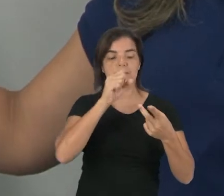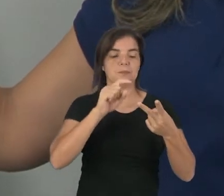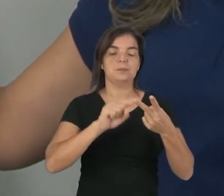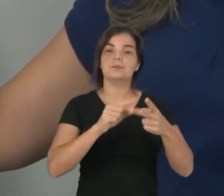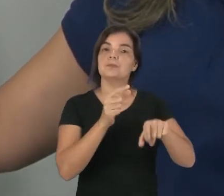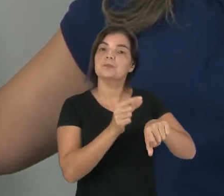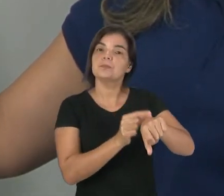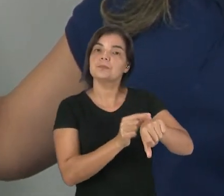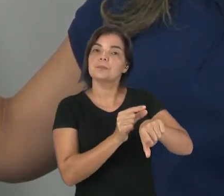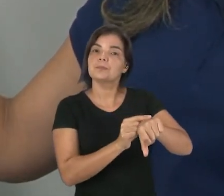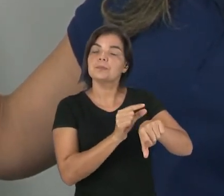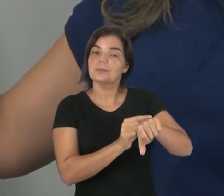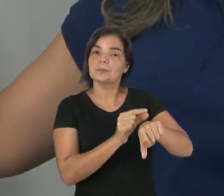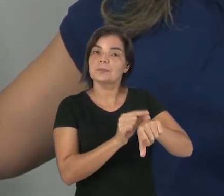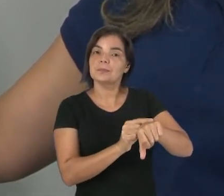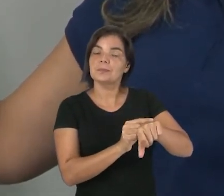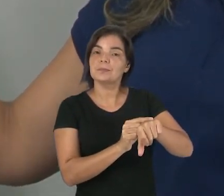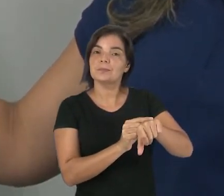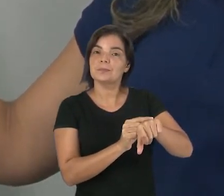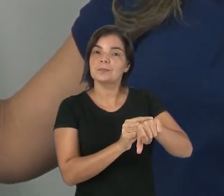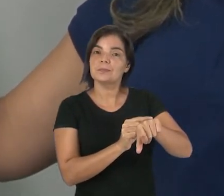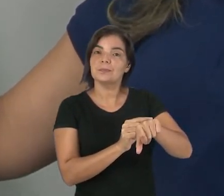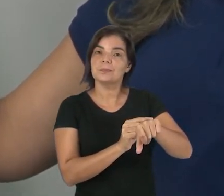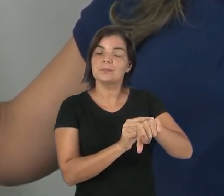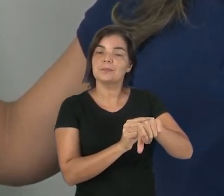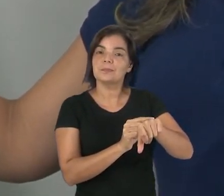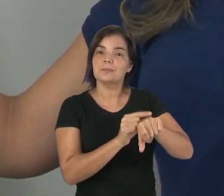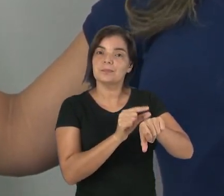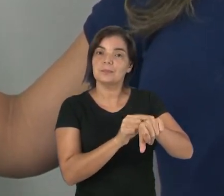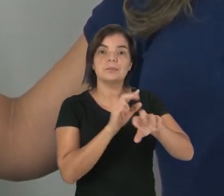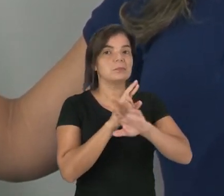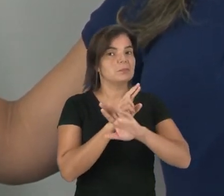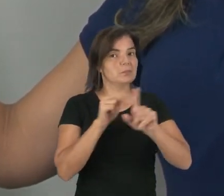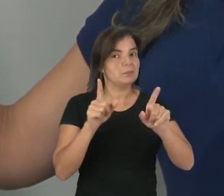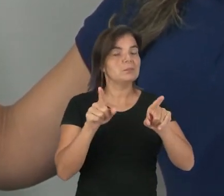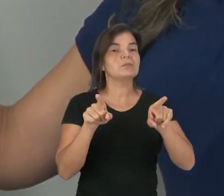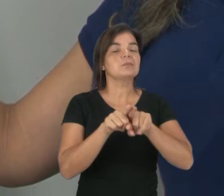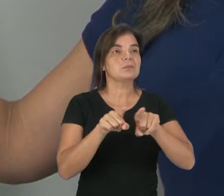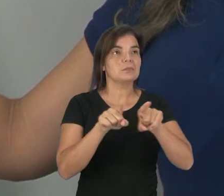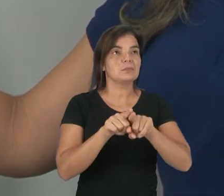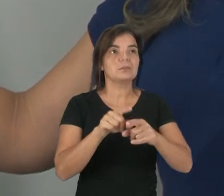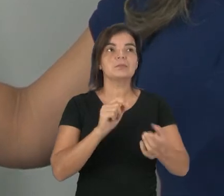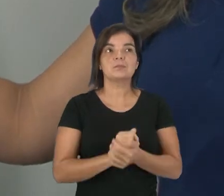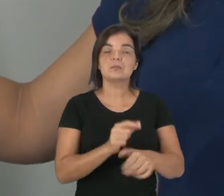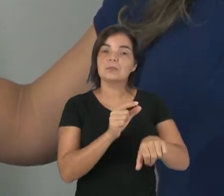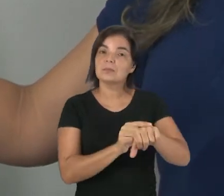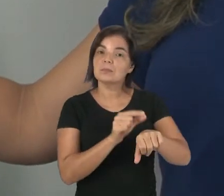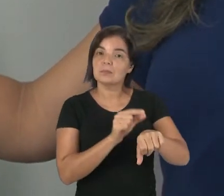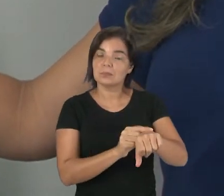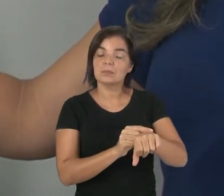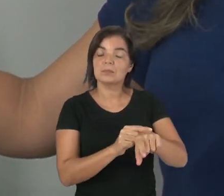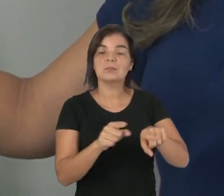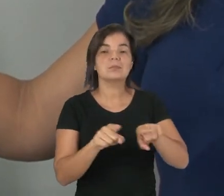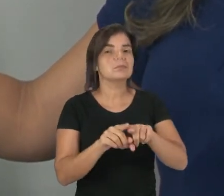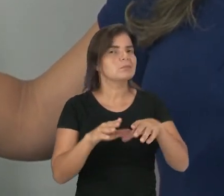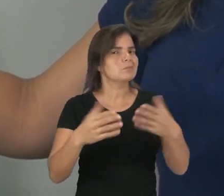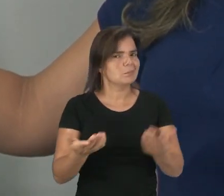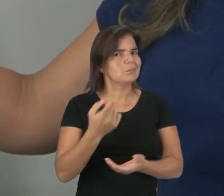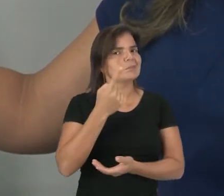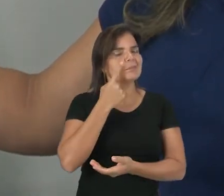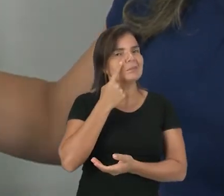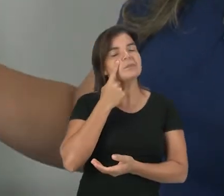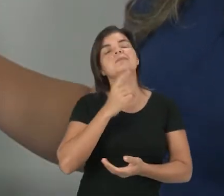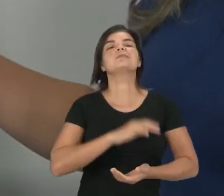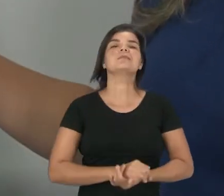um relógio que possui, olha só, uma forma diferente. Aqui sólido geométrico, essa figura nos remete, vamos